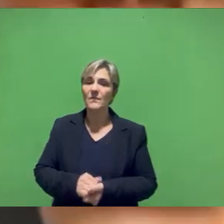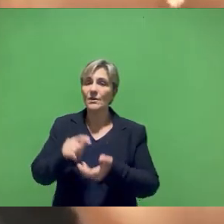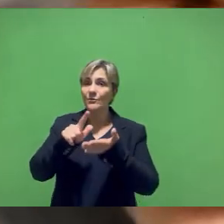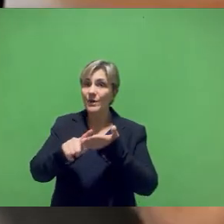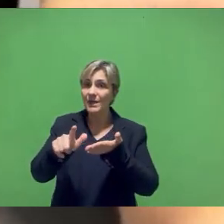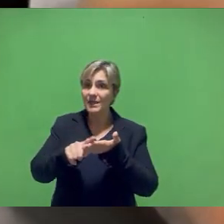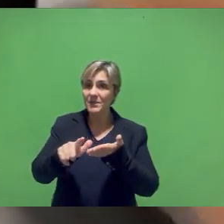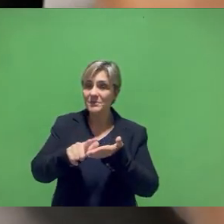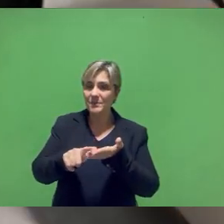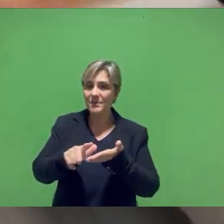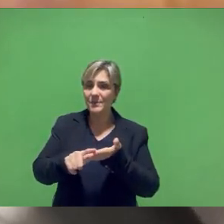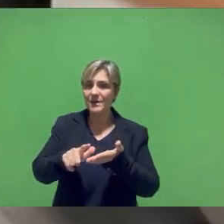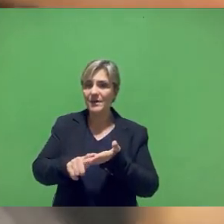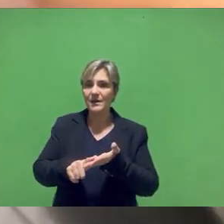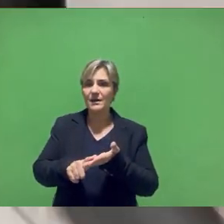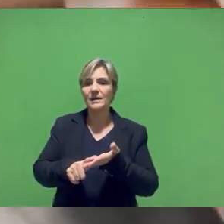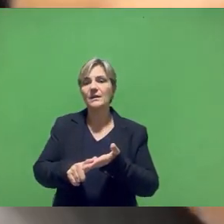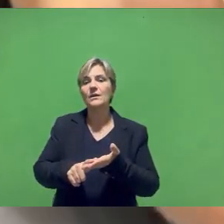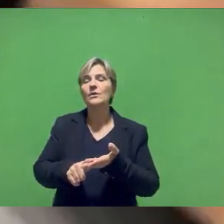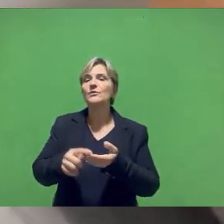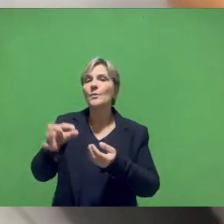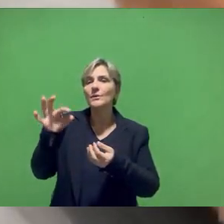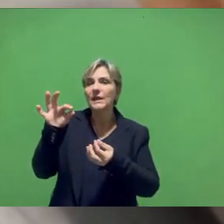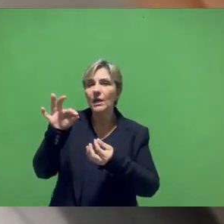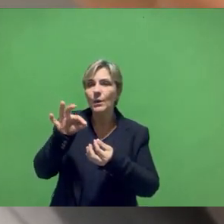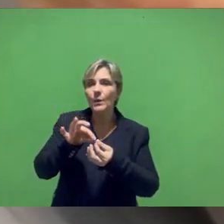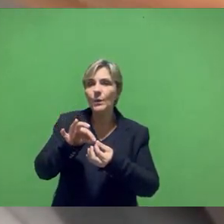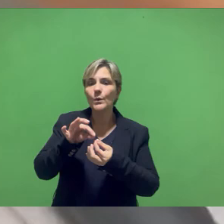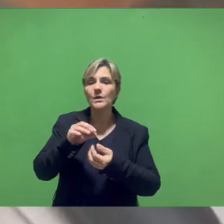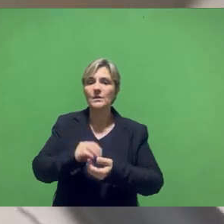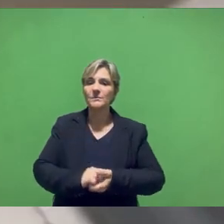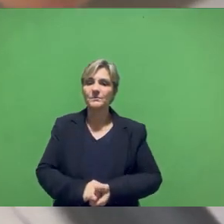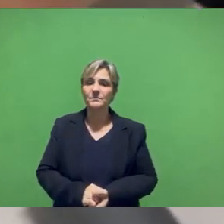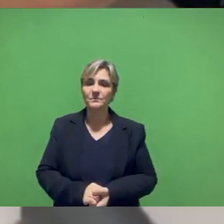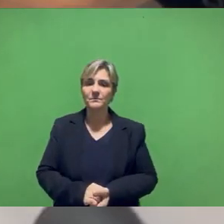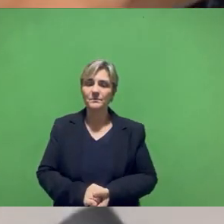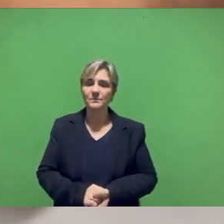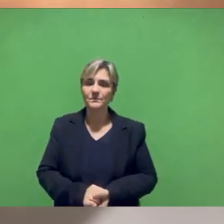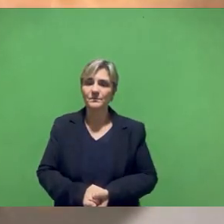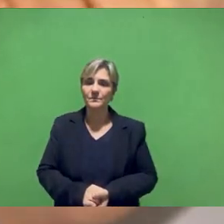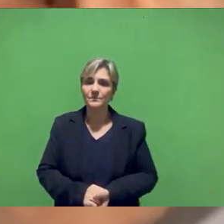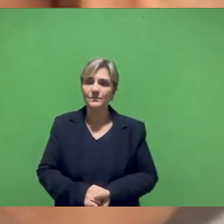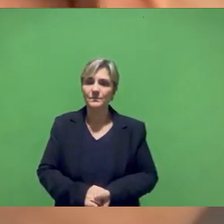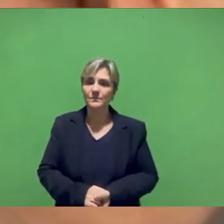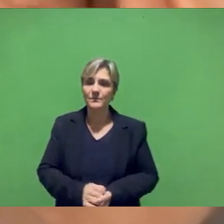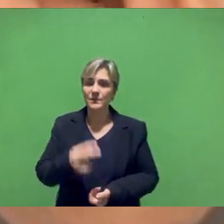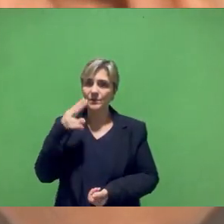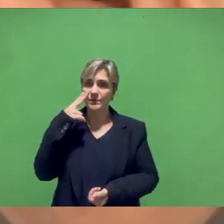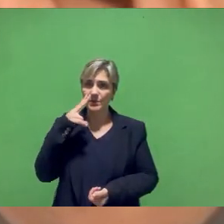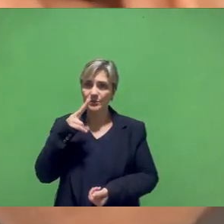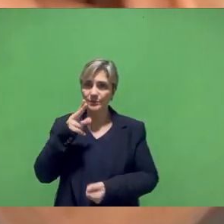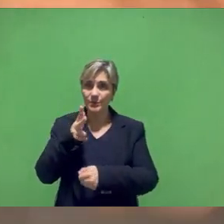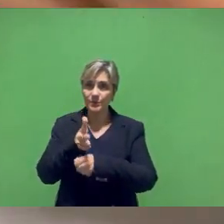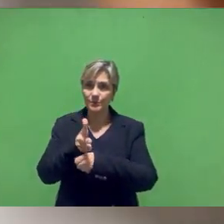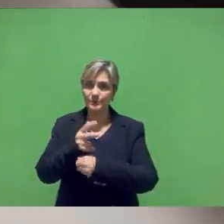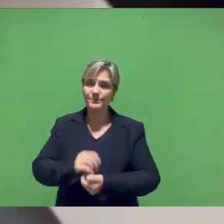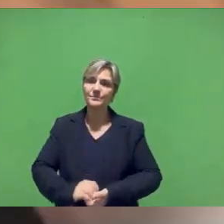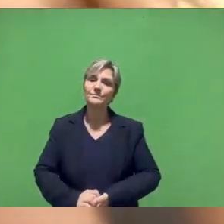vai limpar a pontinha ali onde vai colocar a agulha. Vai colocar ela assim com essa pontinha aqui pra